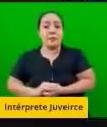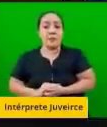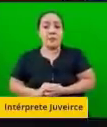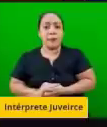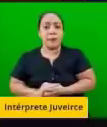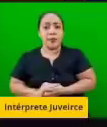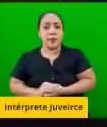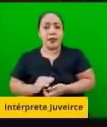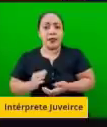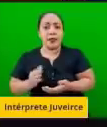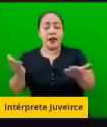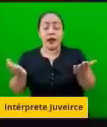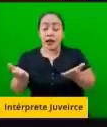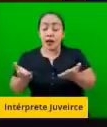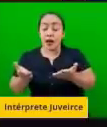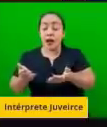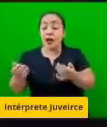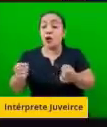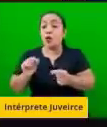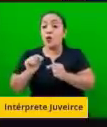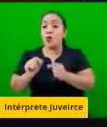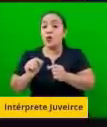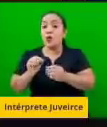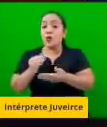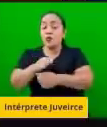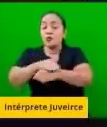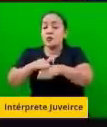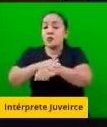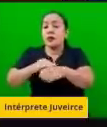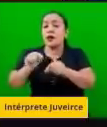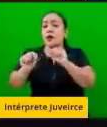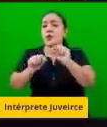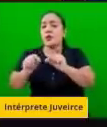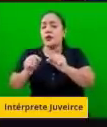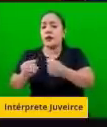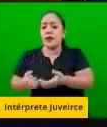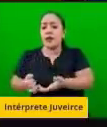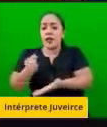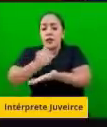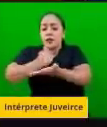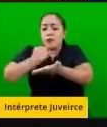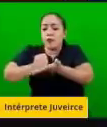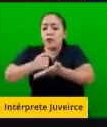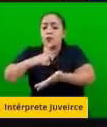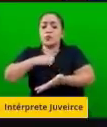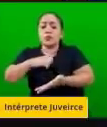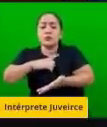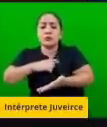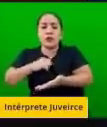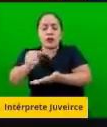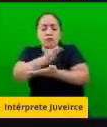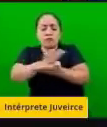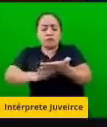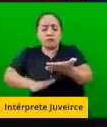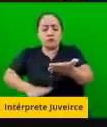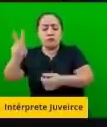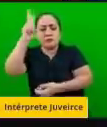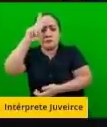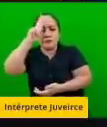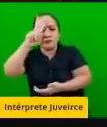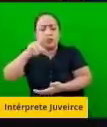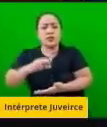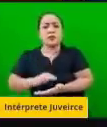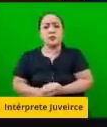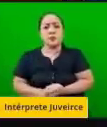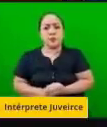ensino de História por meio do uso de fontes históricas na elaboração das atividades, né? Então, ou seja, a